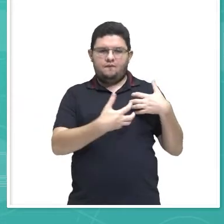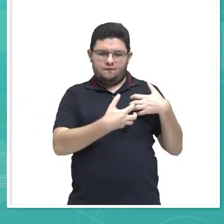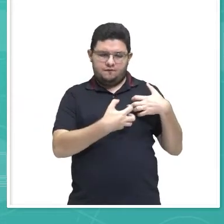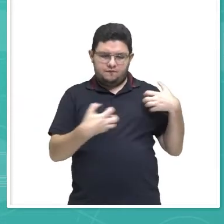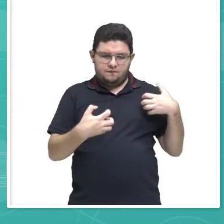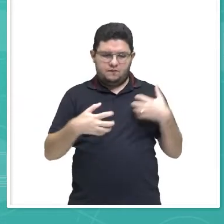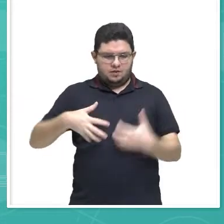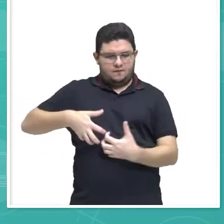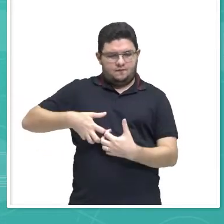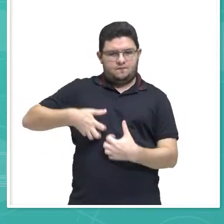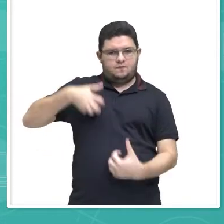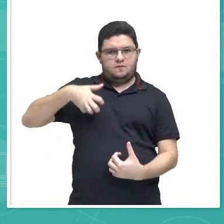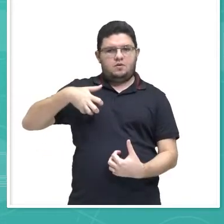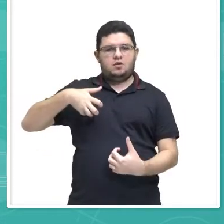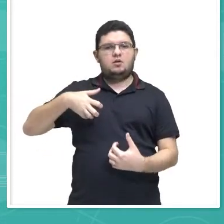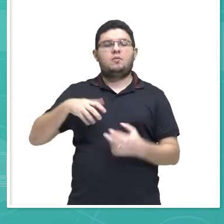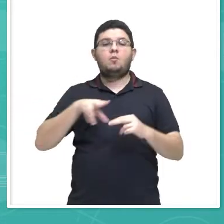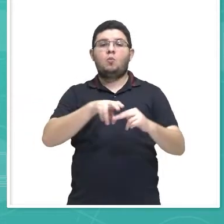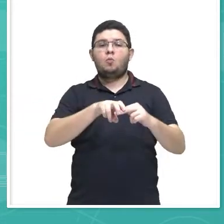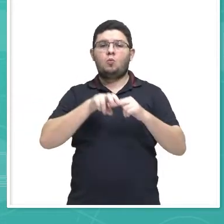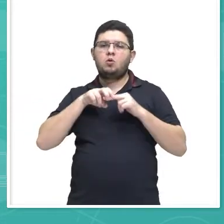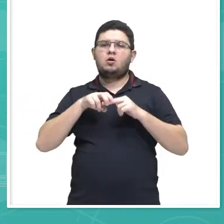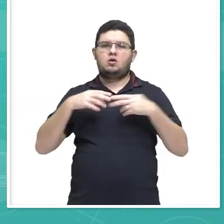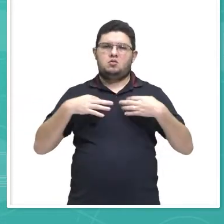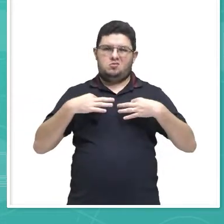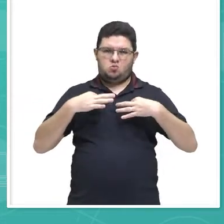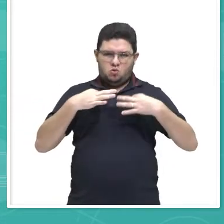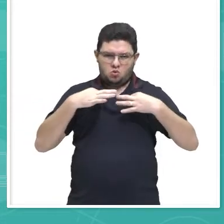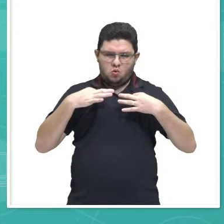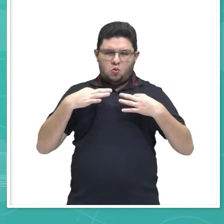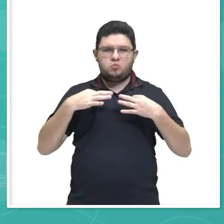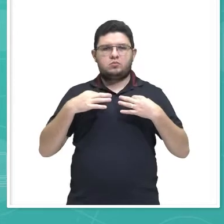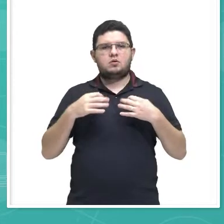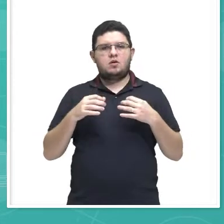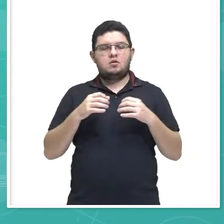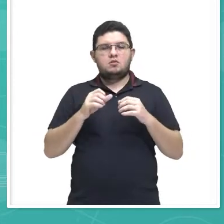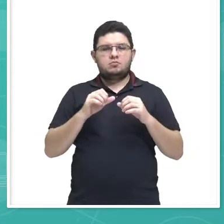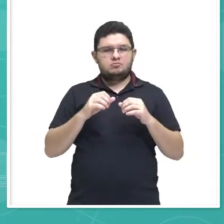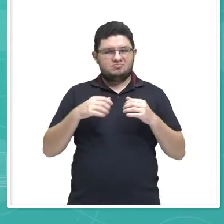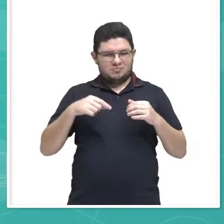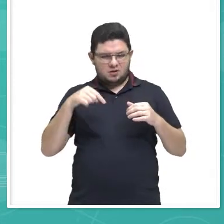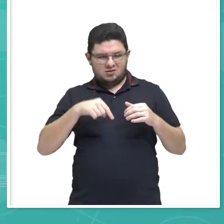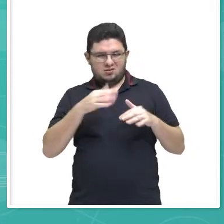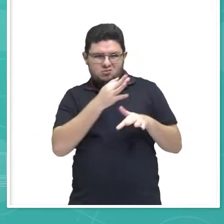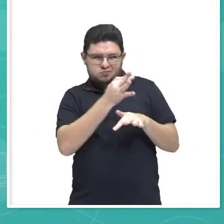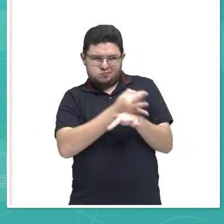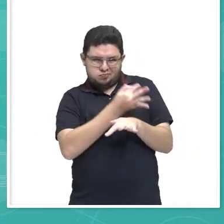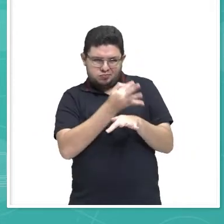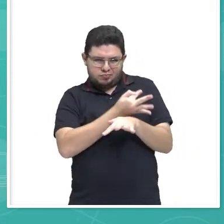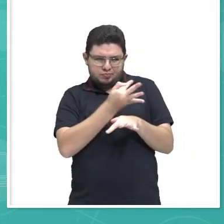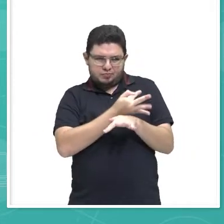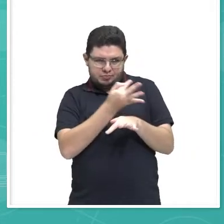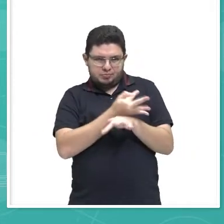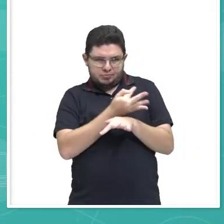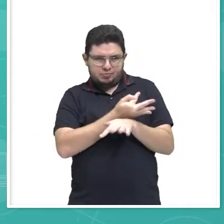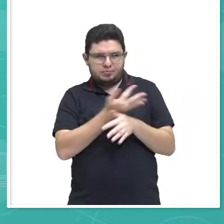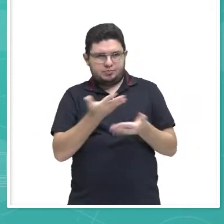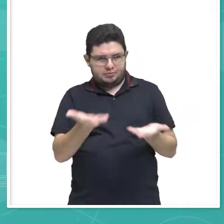Então, por isso que precisa ser uma roupa bastante reforçada para poder aguentar todo esse ritmo de